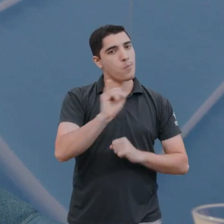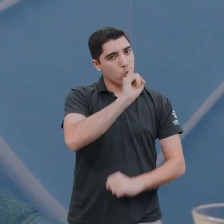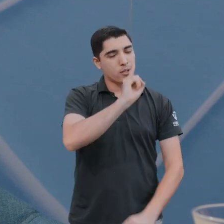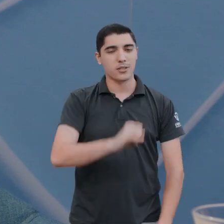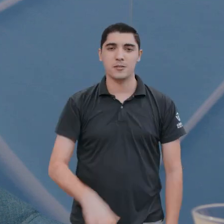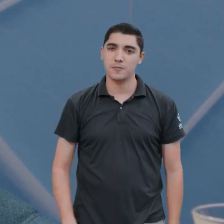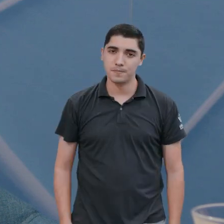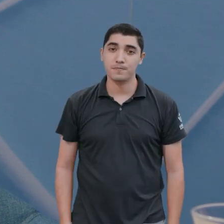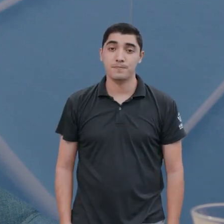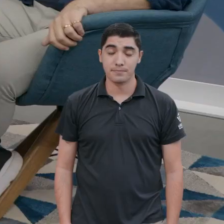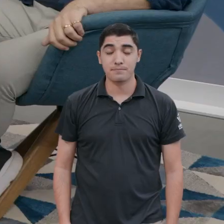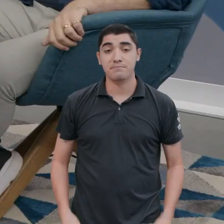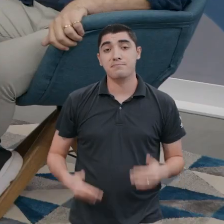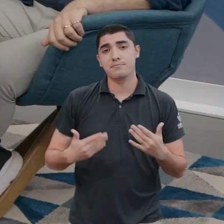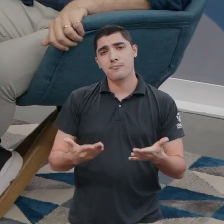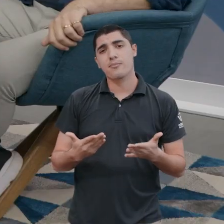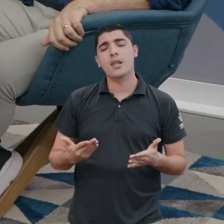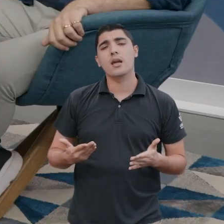importante também.